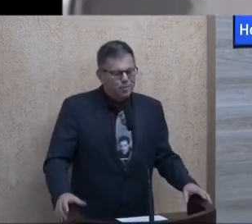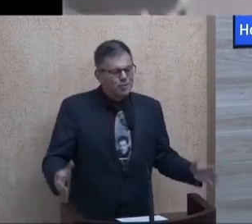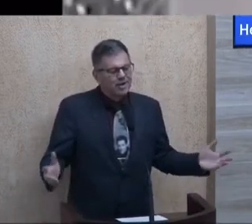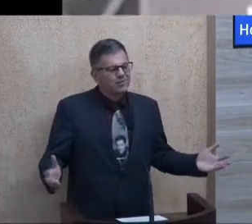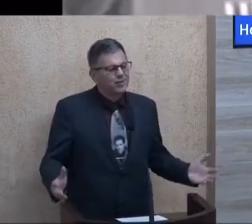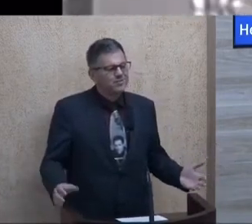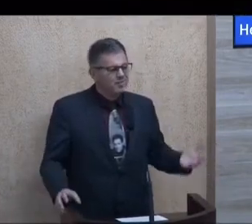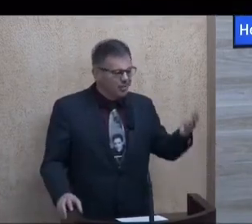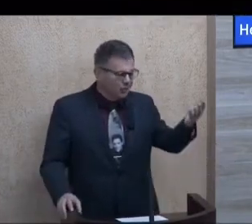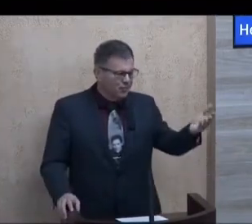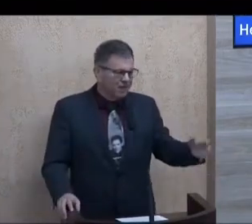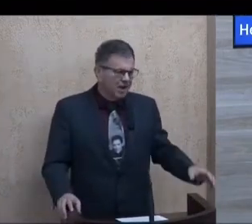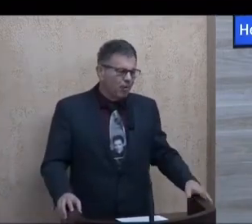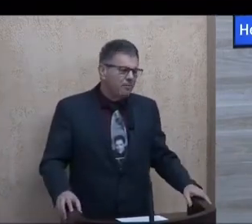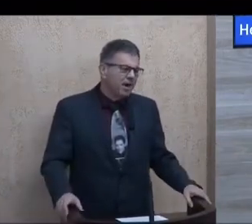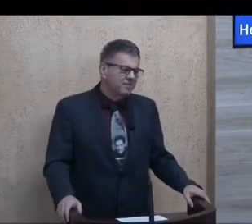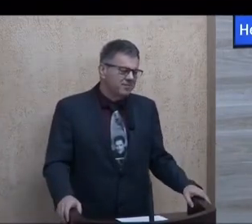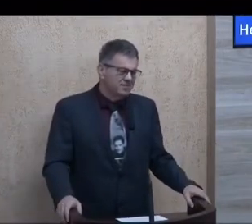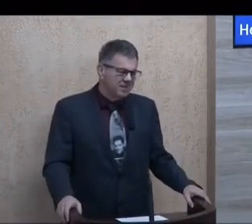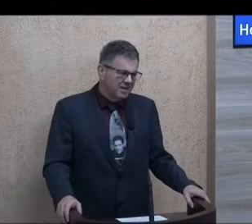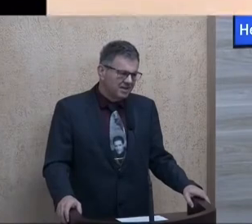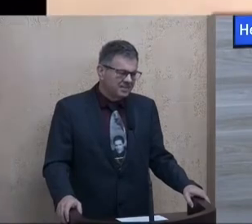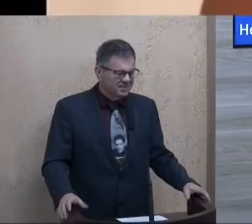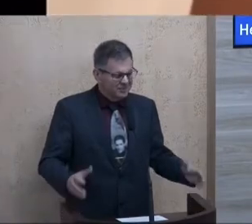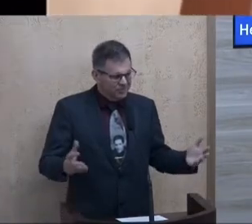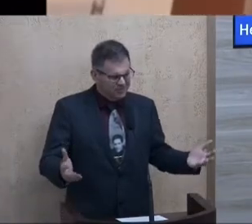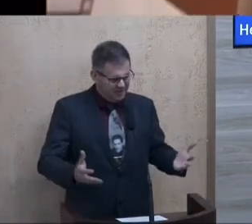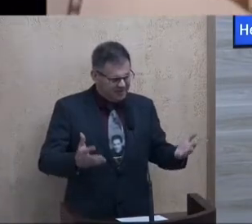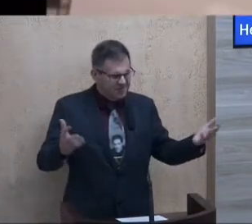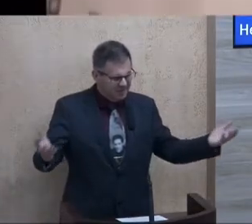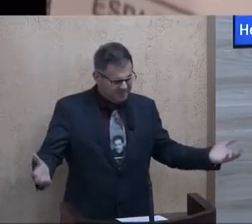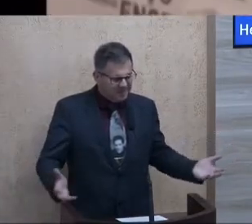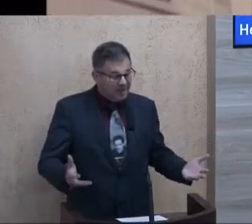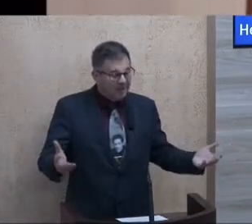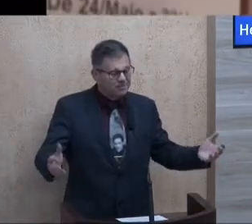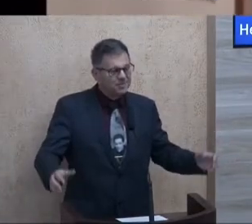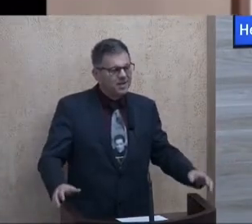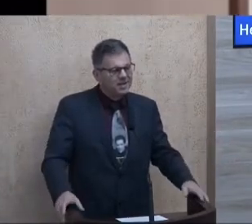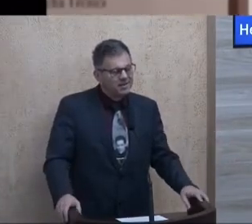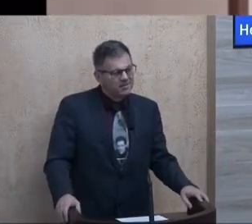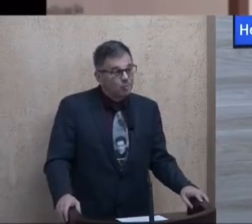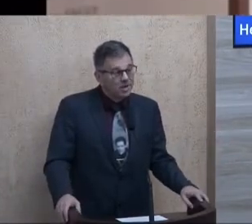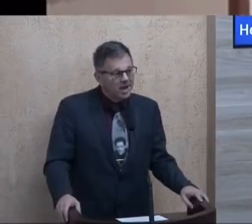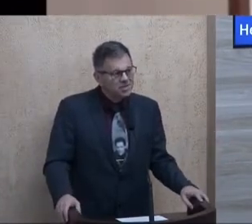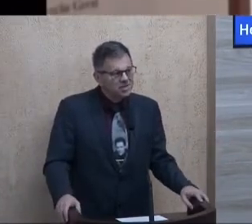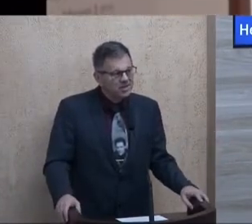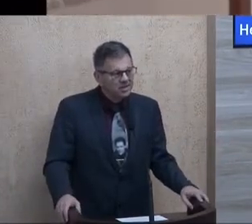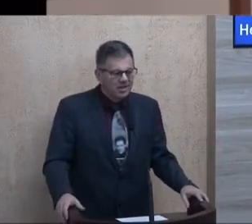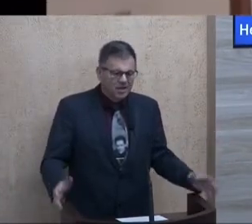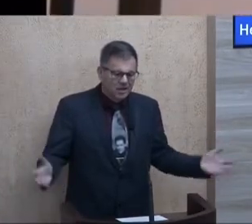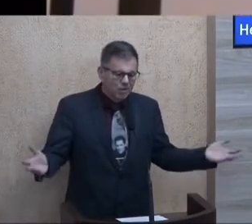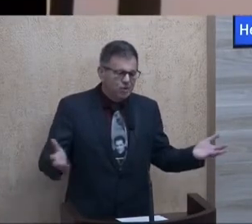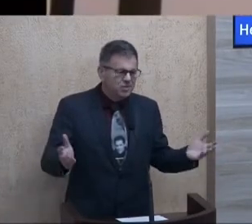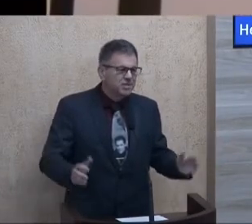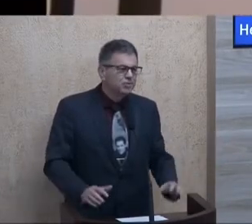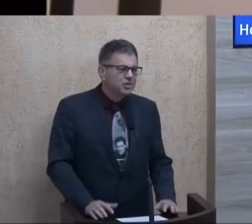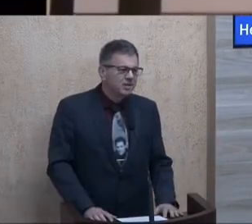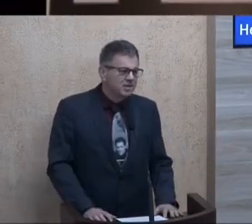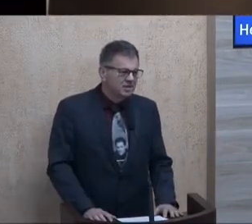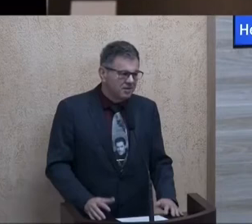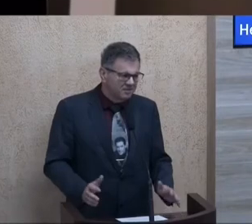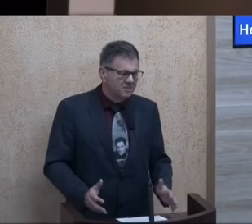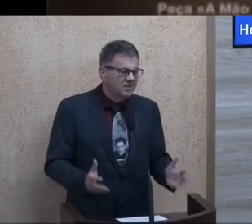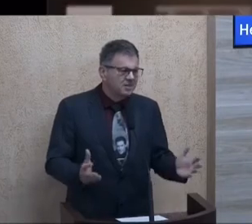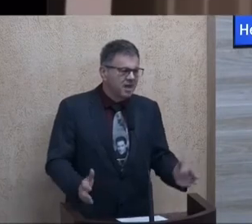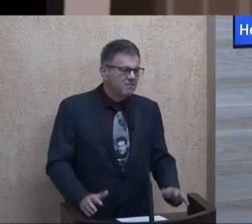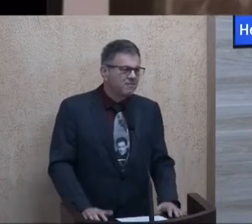aí, muito graciosamente, eu fui falar com a Márcia, Gisele. Seu vasto acervo chegou a ser tema da exposição, né, Emiliano, Imagens e em Movimento, aqui,